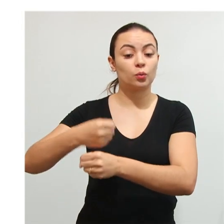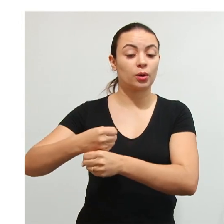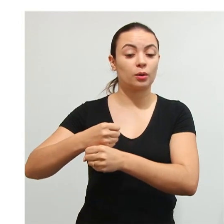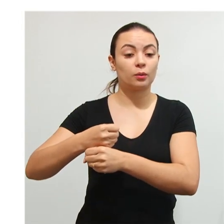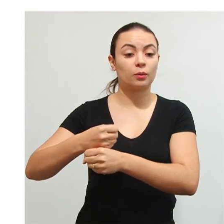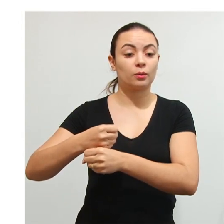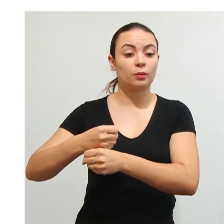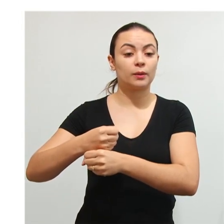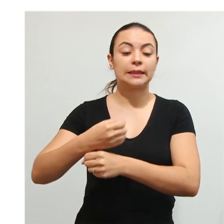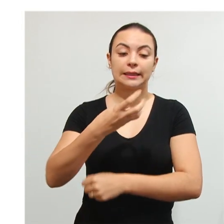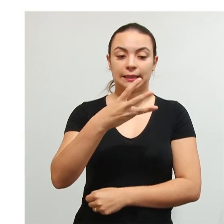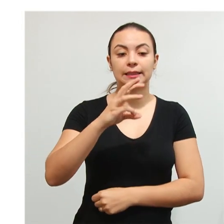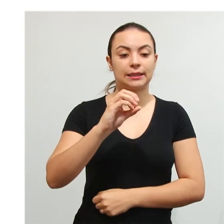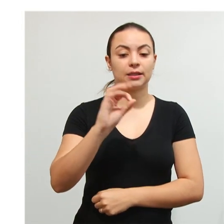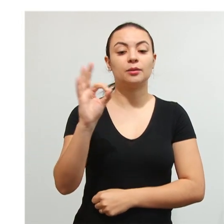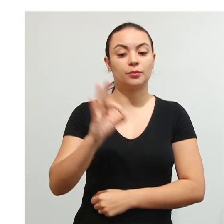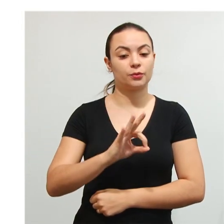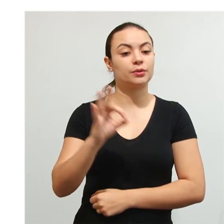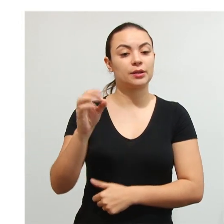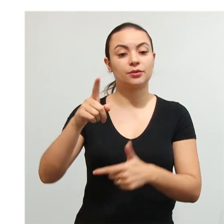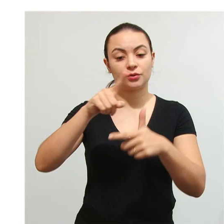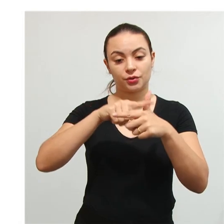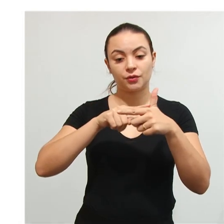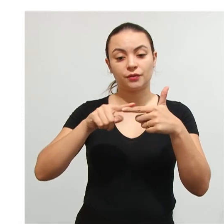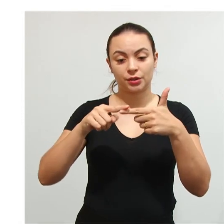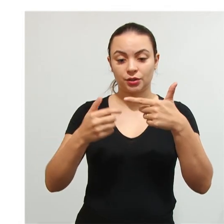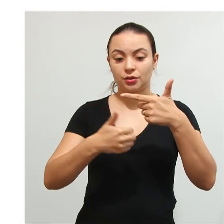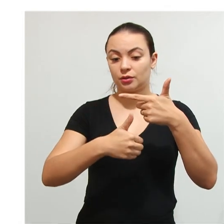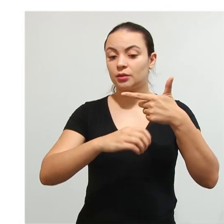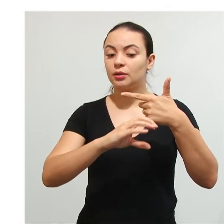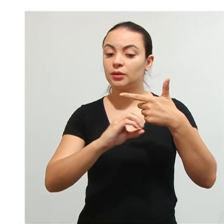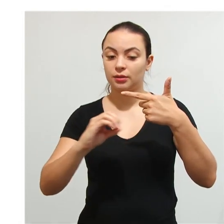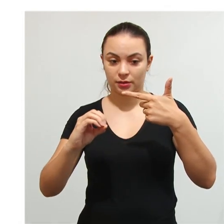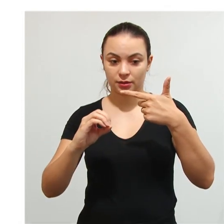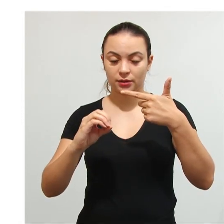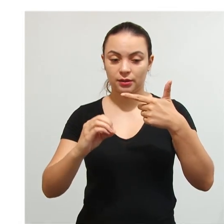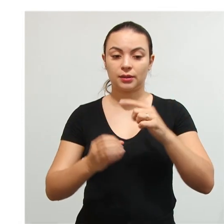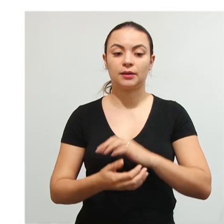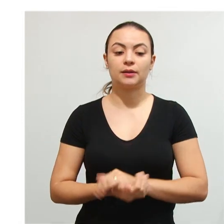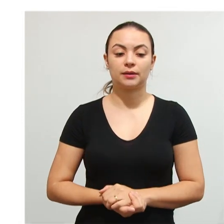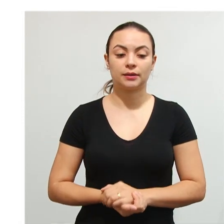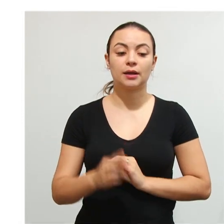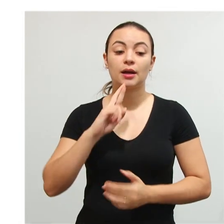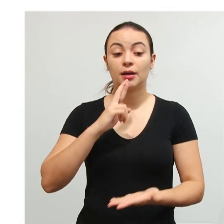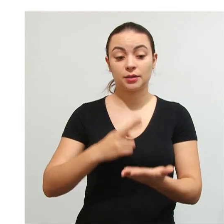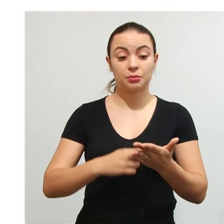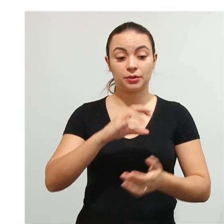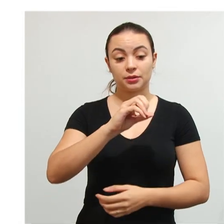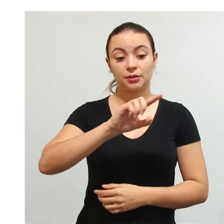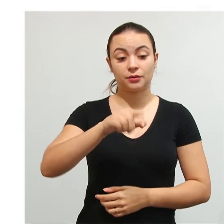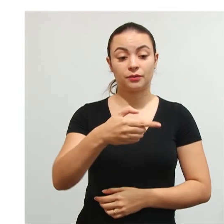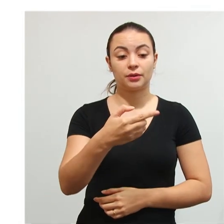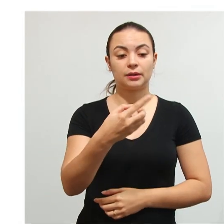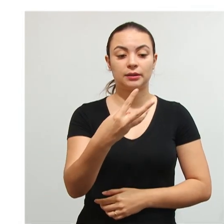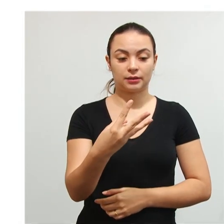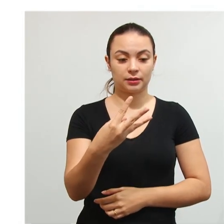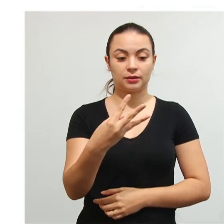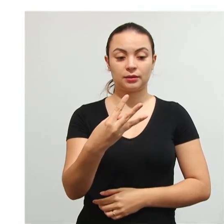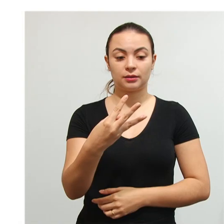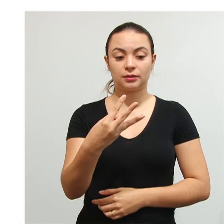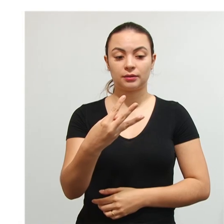aí a gente lembra que 30% é 30% que vai dar 0,30 ou só